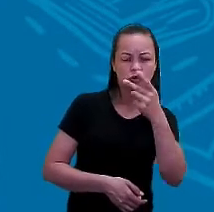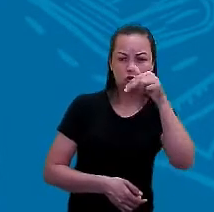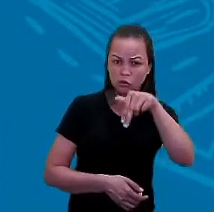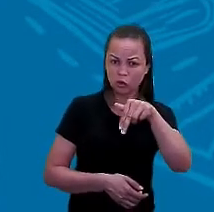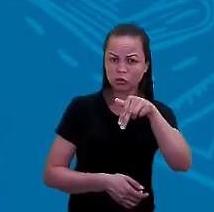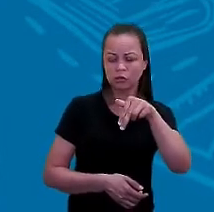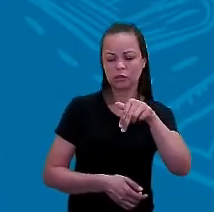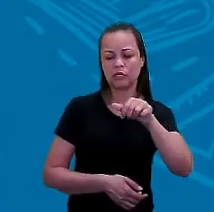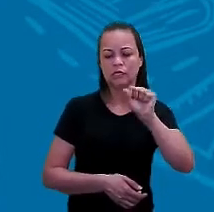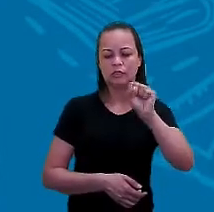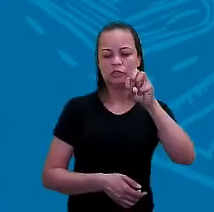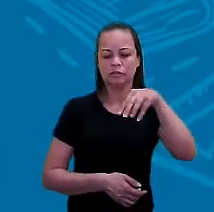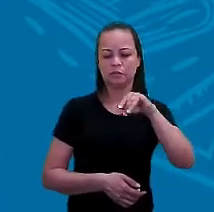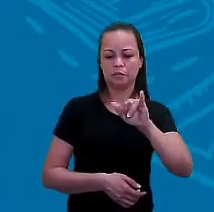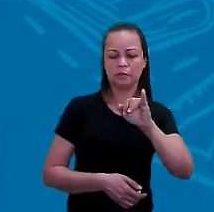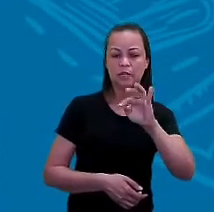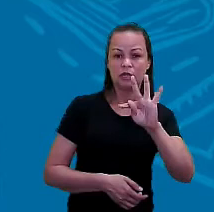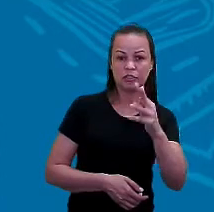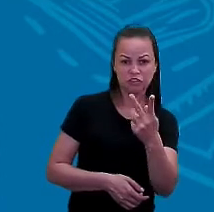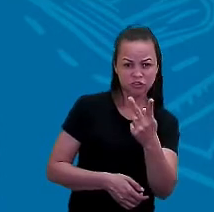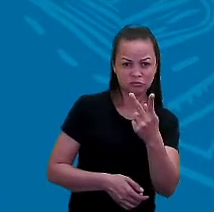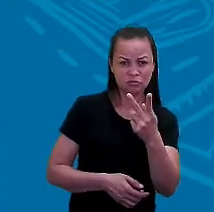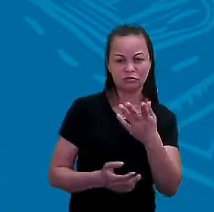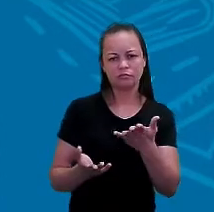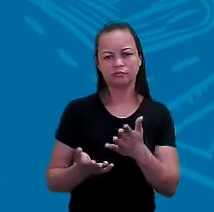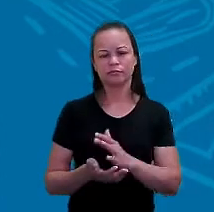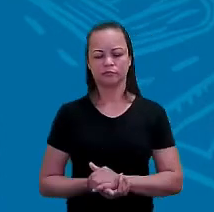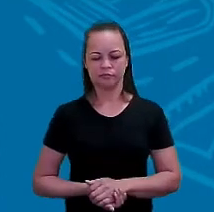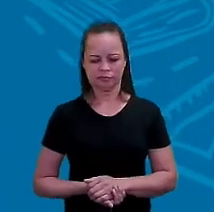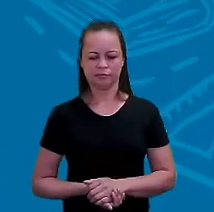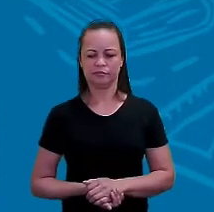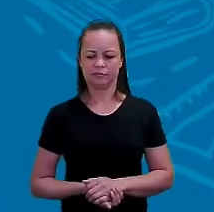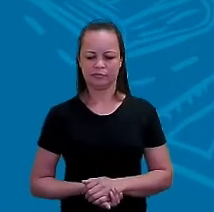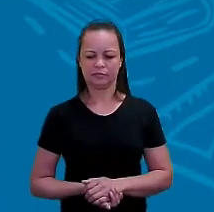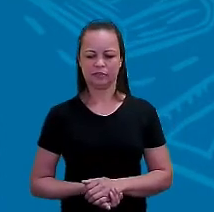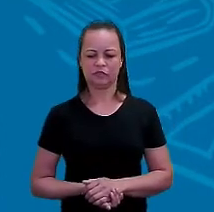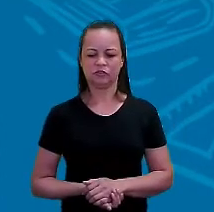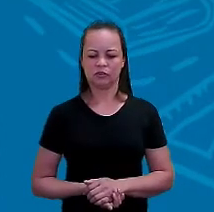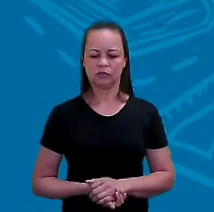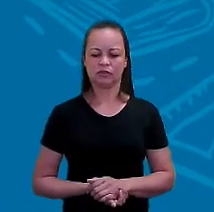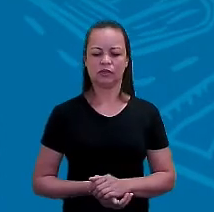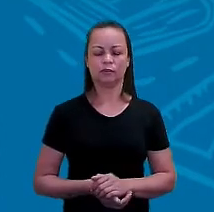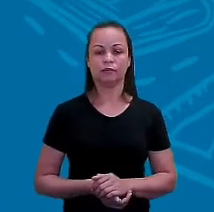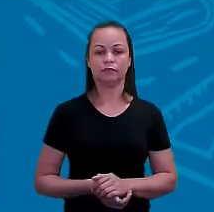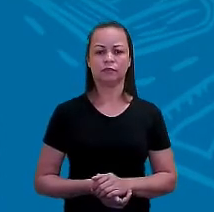Are you Johnny Smith? No, I'm not Johnny Smith. I am Mr. Assis. Ok? So,